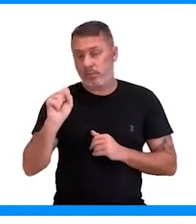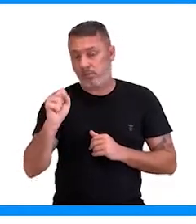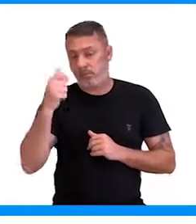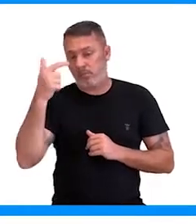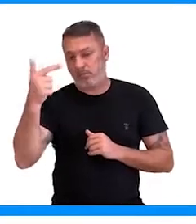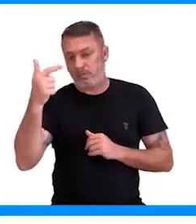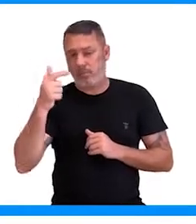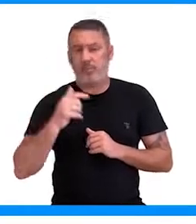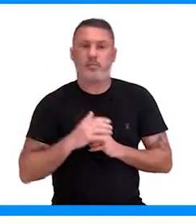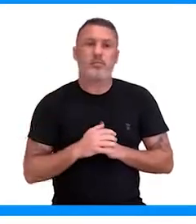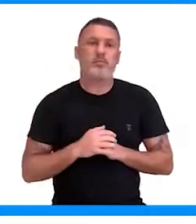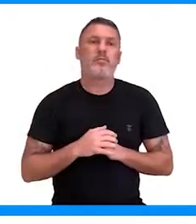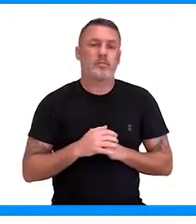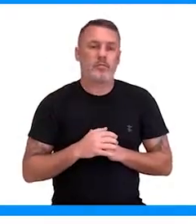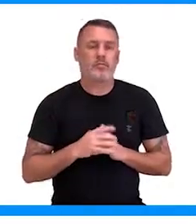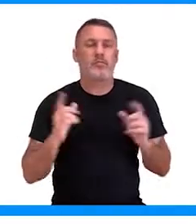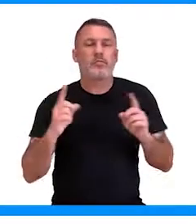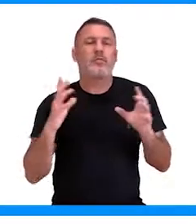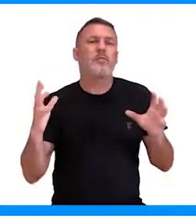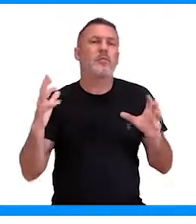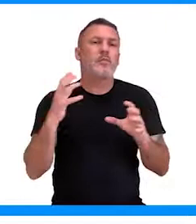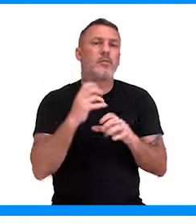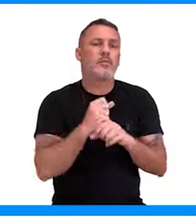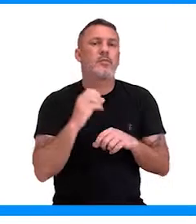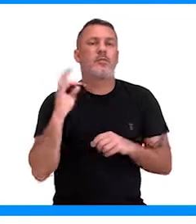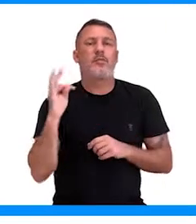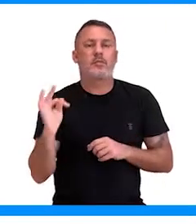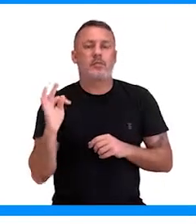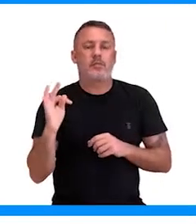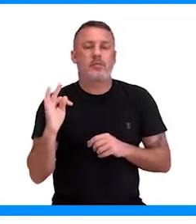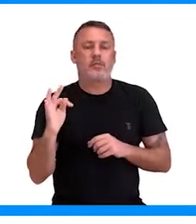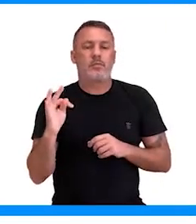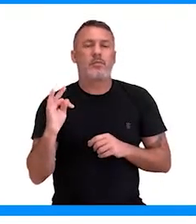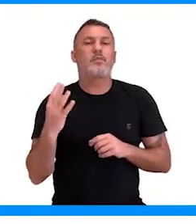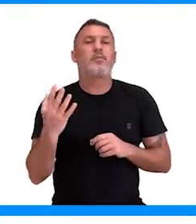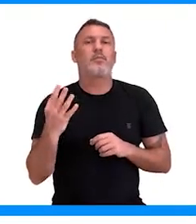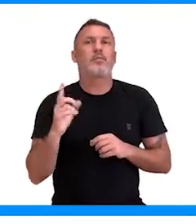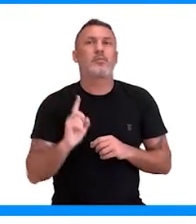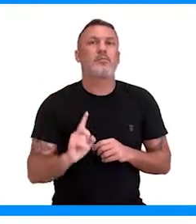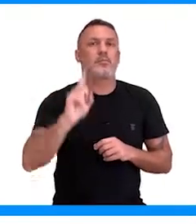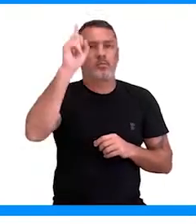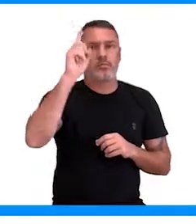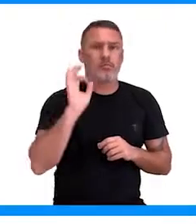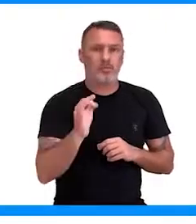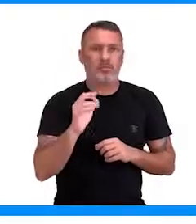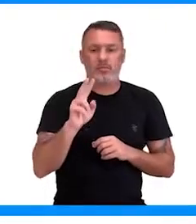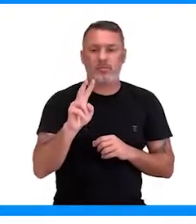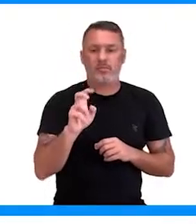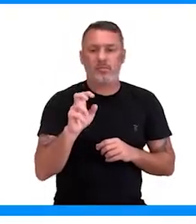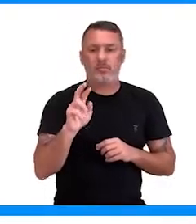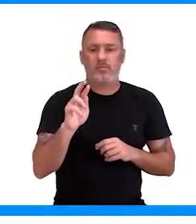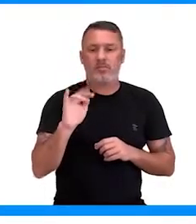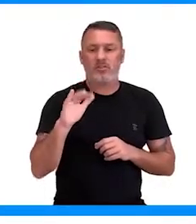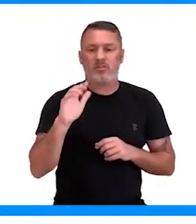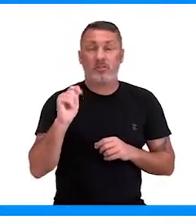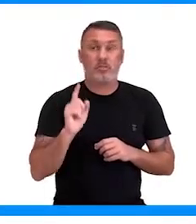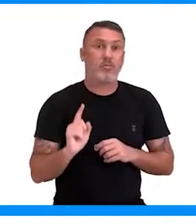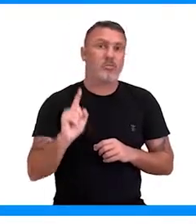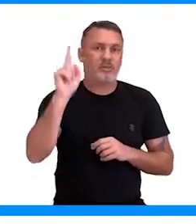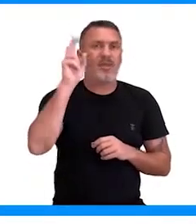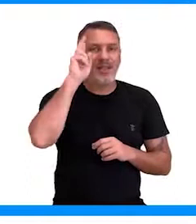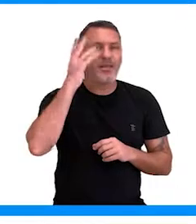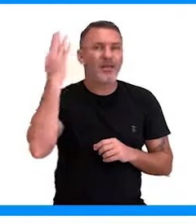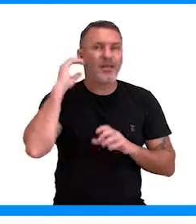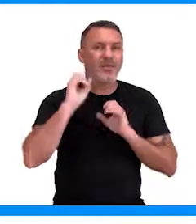Metros por segundo ao quadrado. E para calcular o tempo na vertical é um arremesso para cima. A gente fez isso na aula